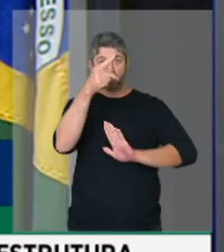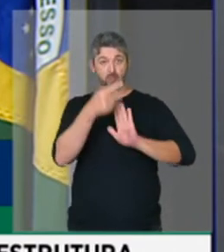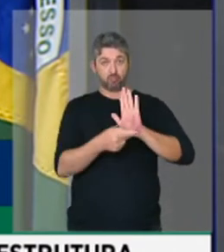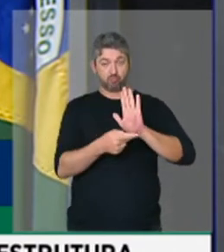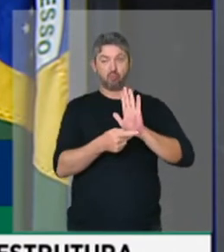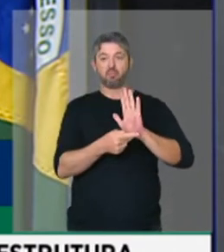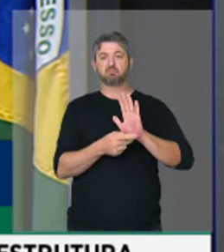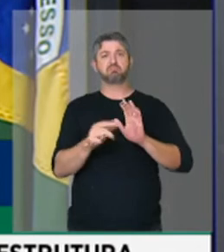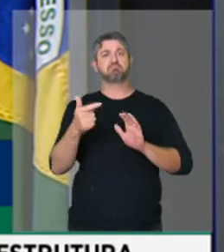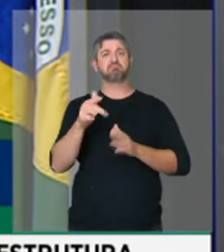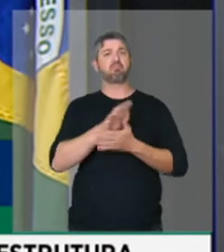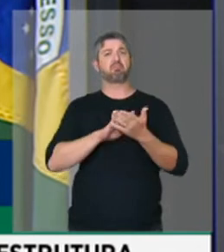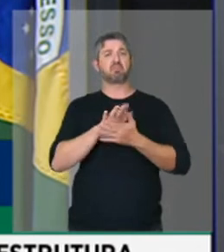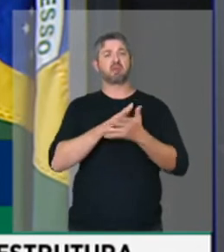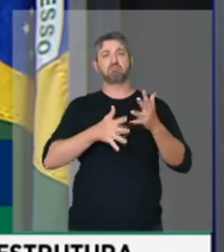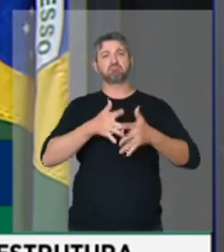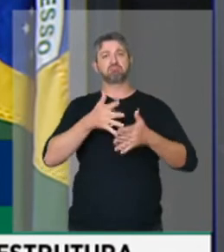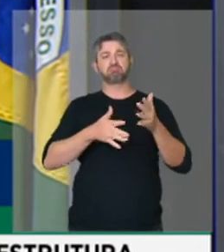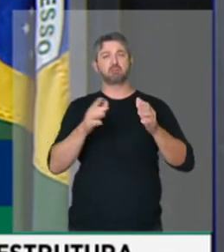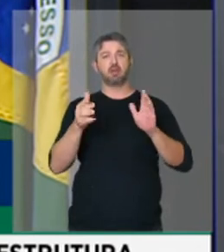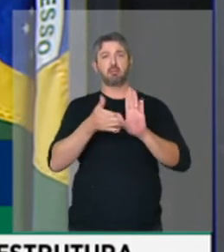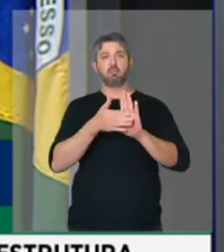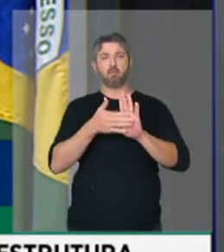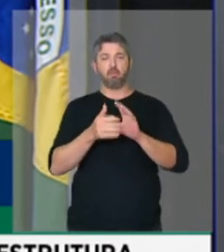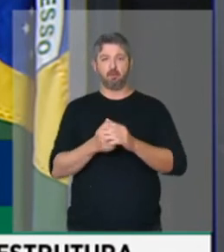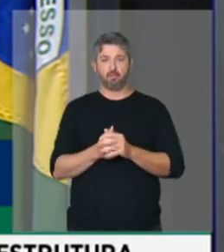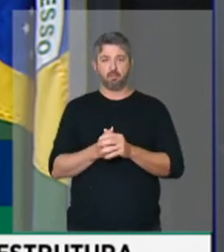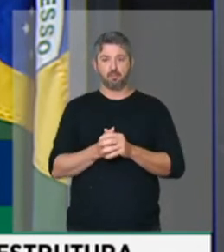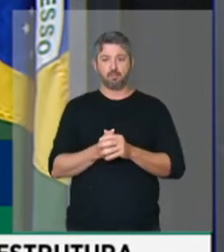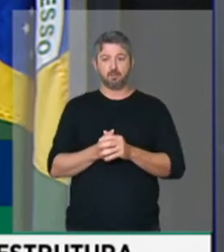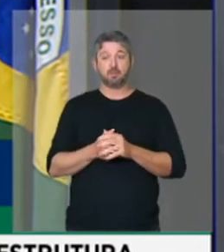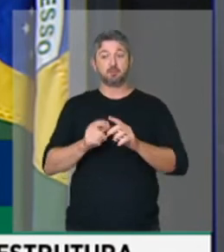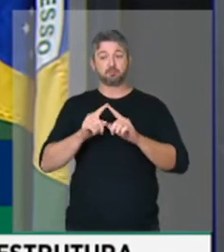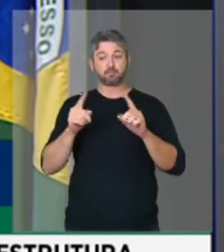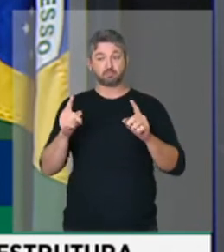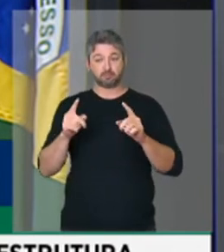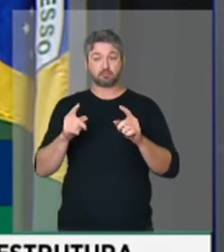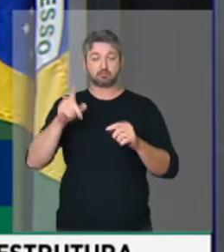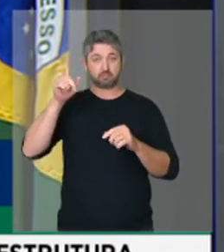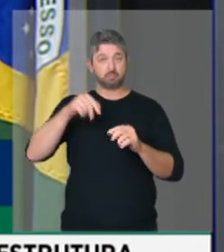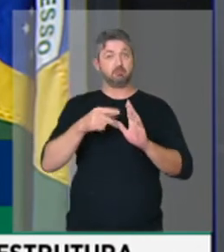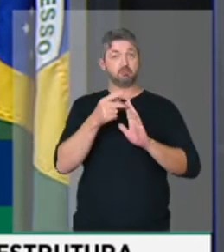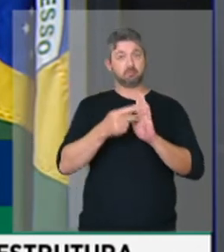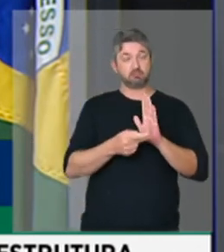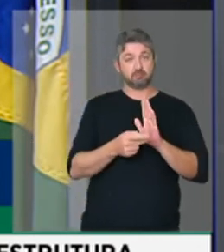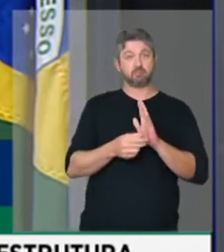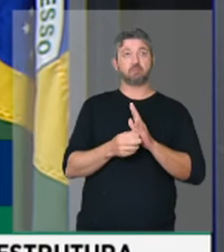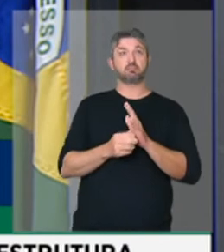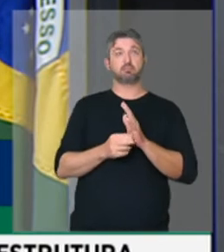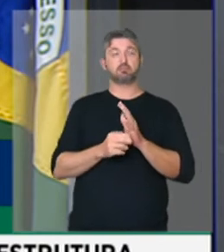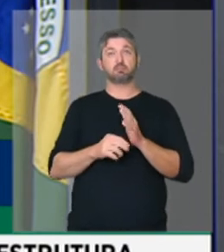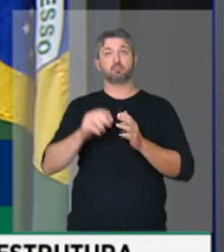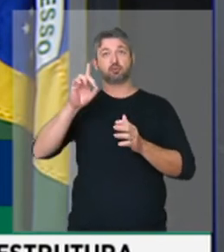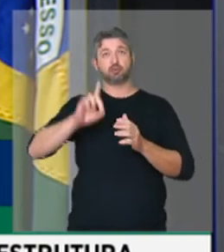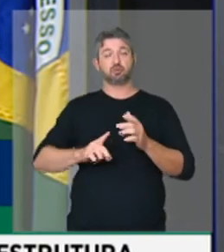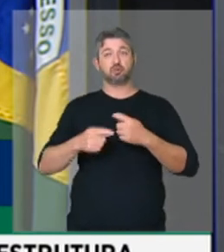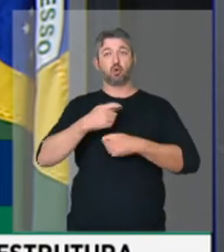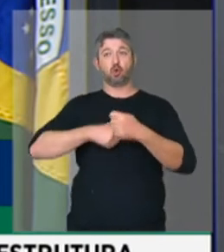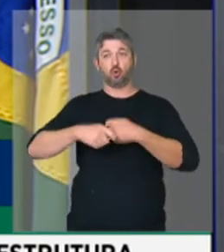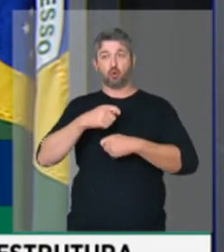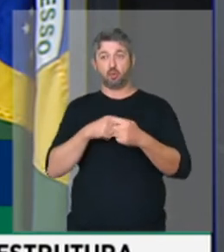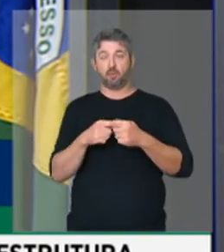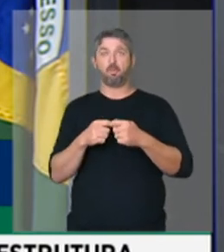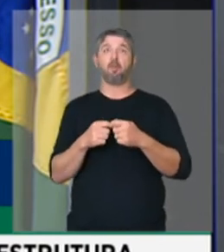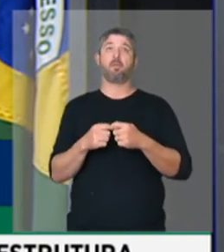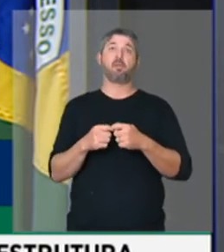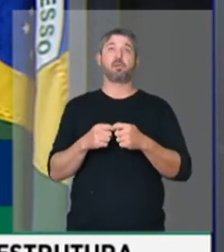não há qualquer óbice à propositura. De outro lado, trata-se de matéria relacionada a direito econômico, cuja proteção